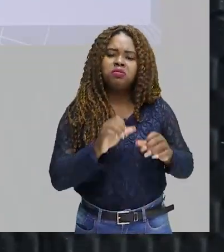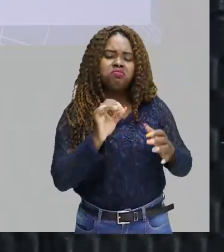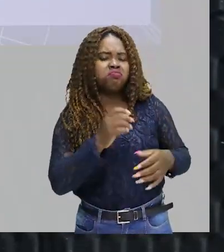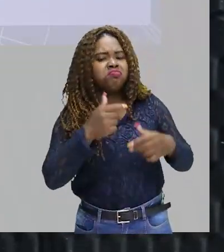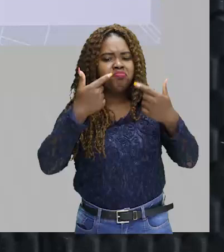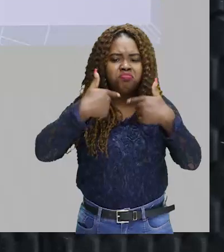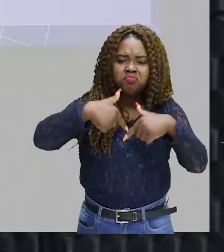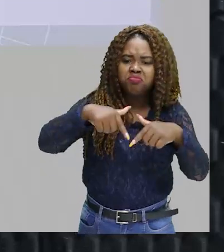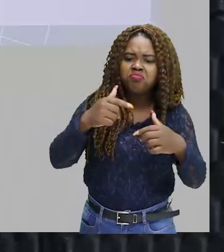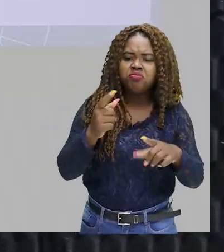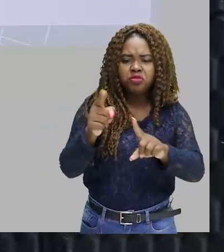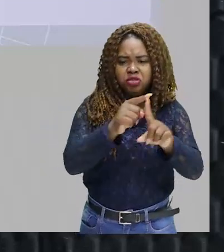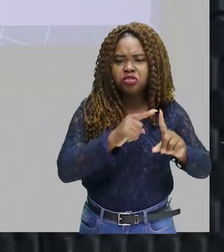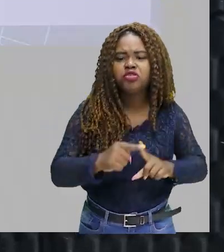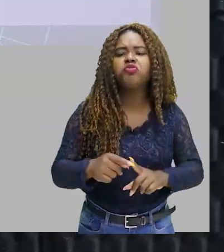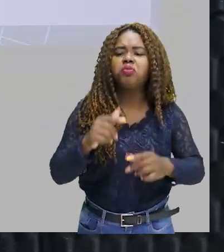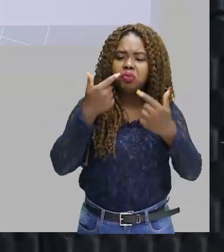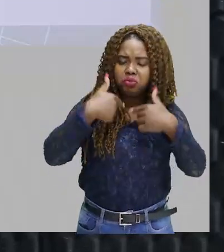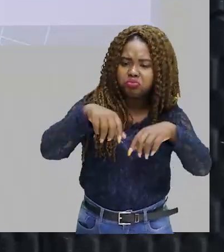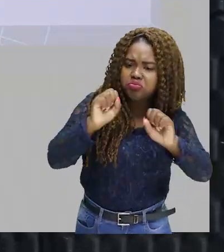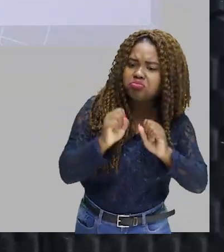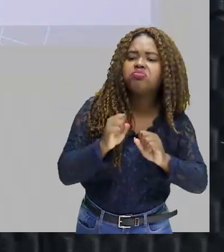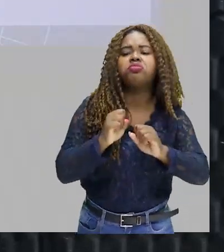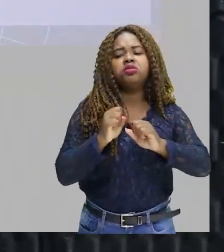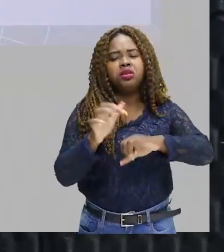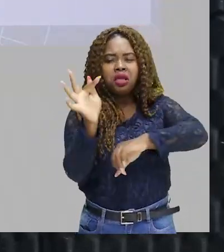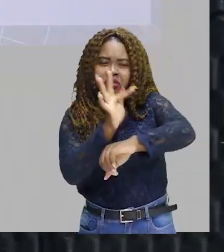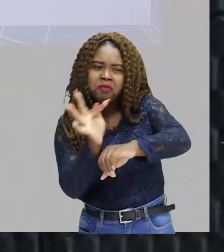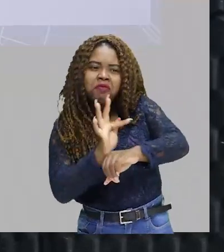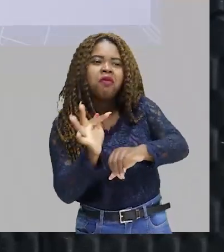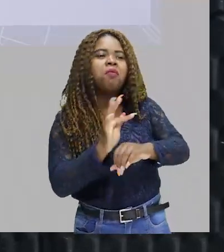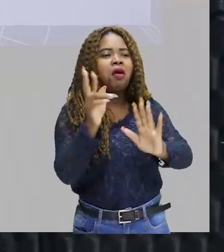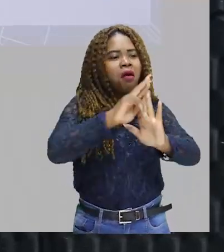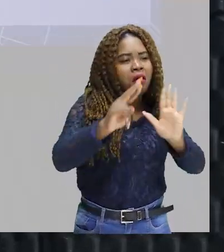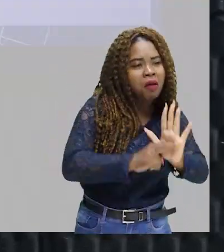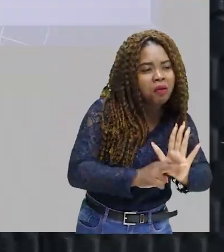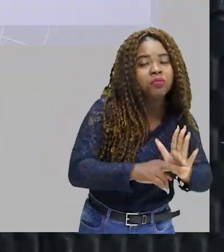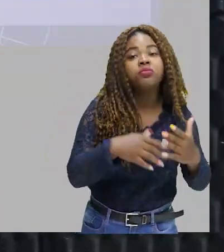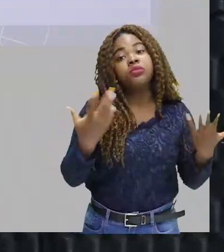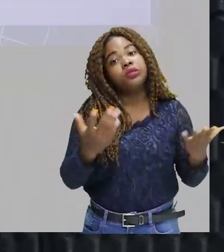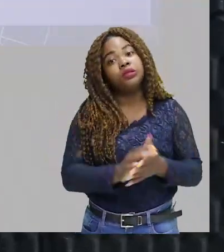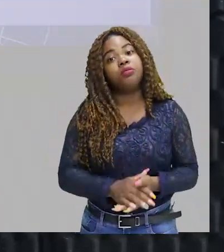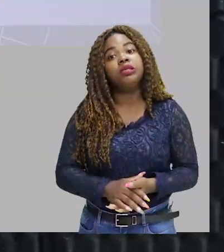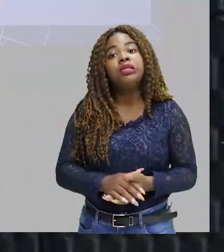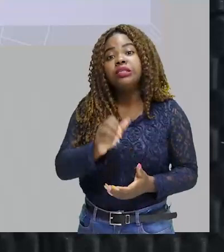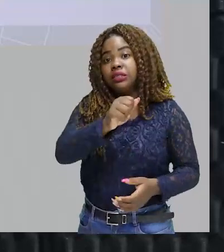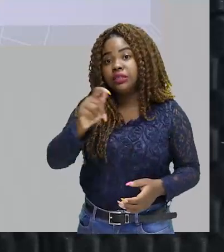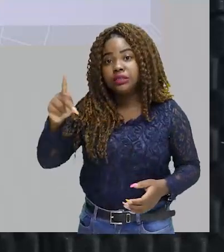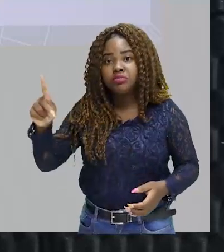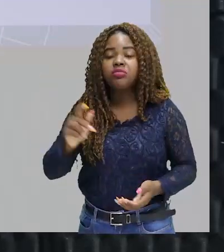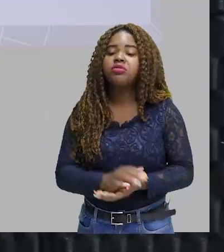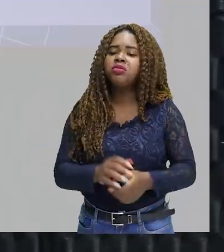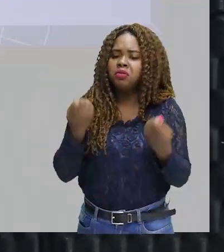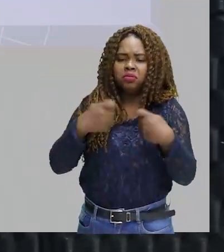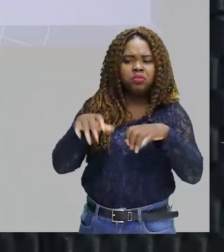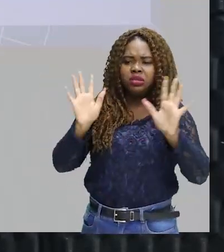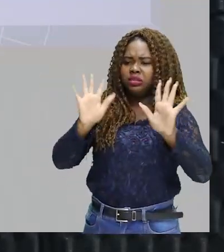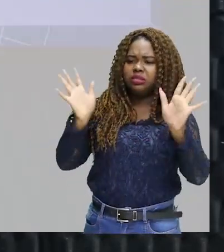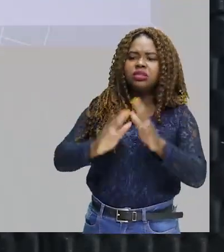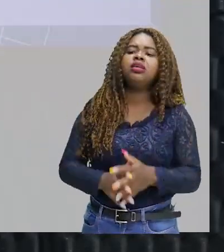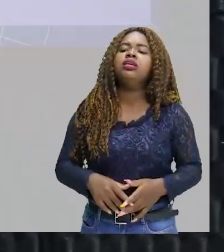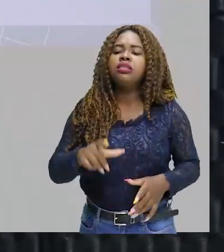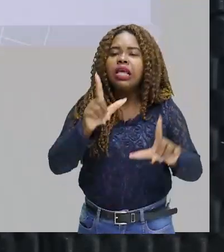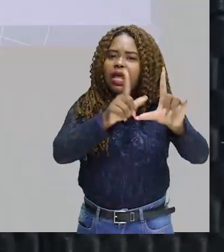Inclusive, os usuários desse tipo de aplicativo, de redes sociais, não se preocupam em fazer uso de letra maiúscula ou de